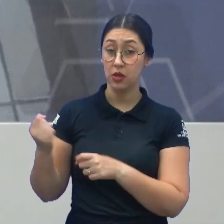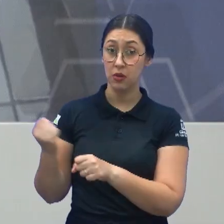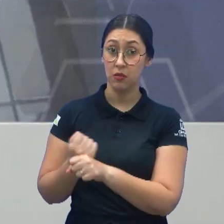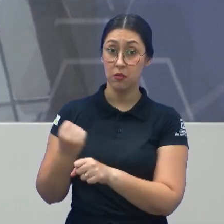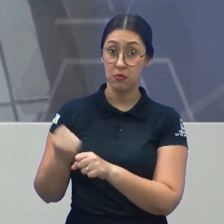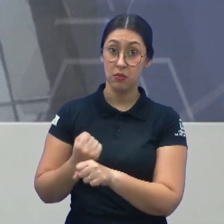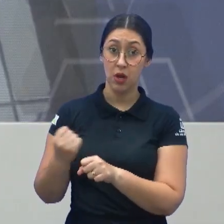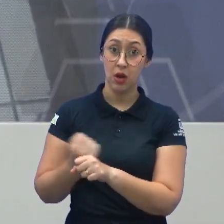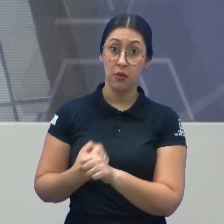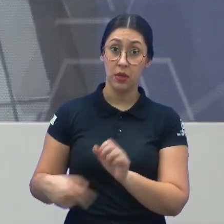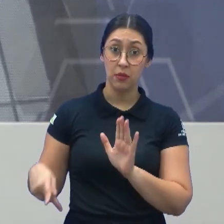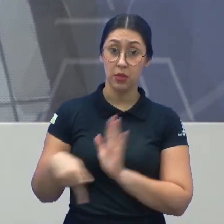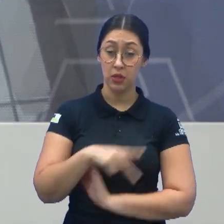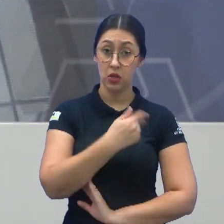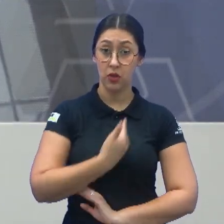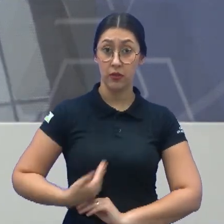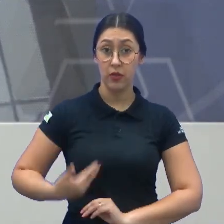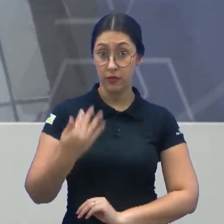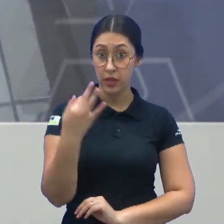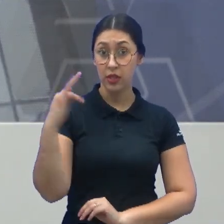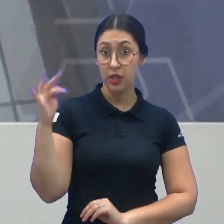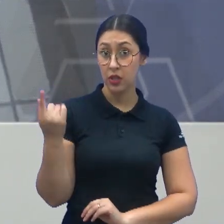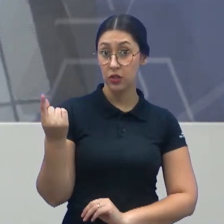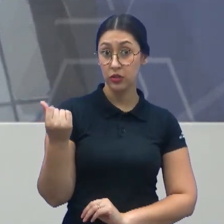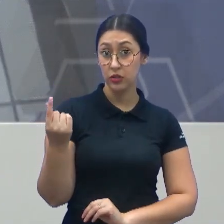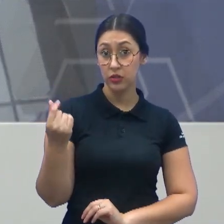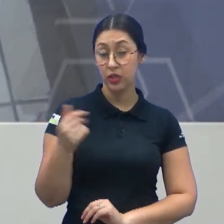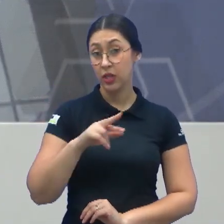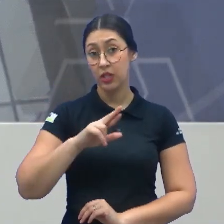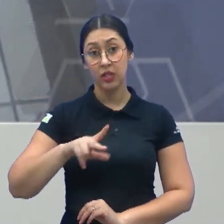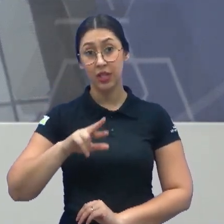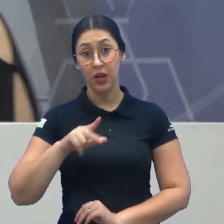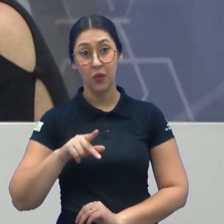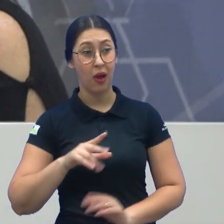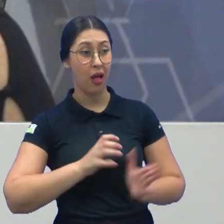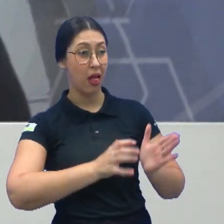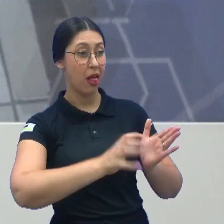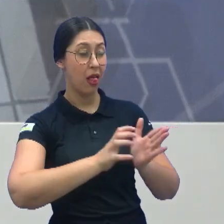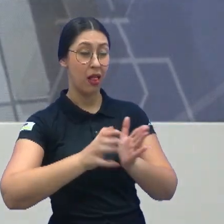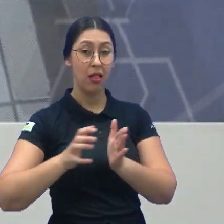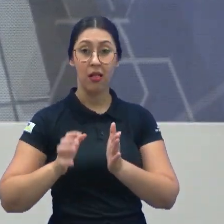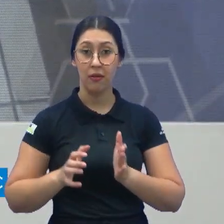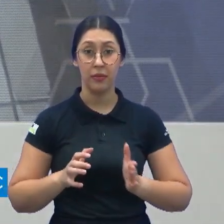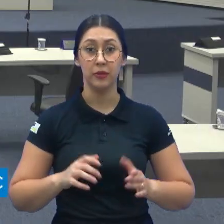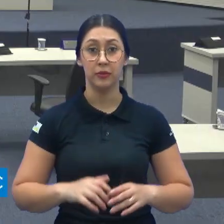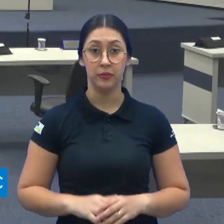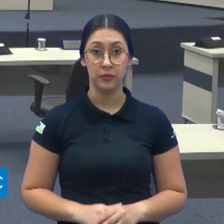governo federal para atender a população e não olhar cor partidária. Obrigado, senhor presidente.